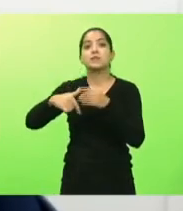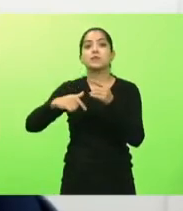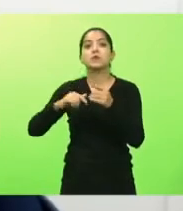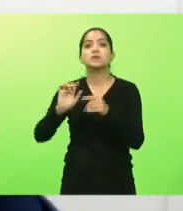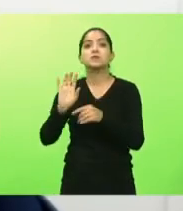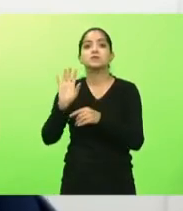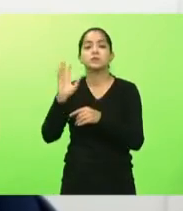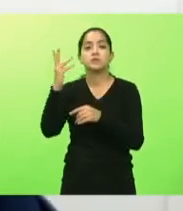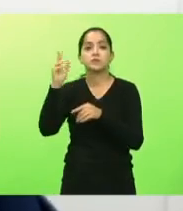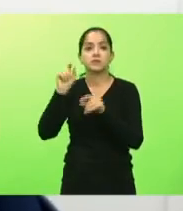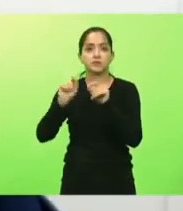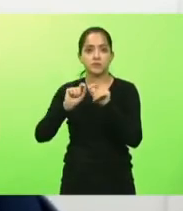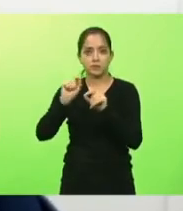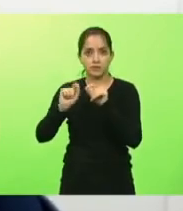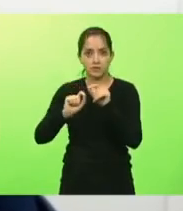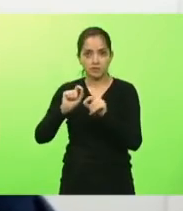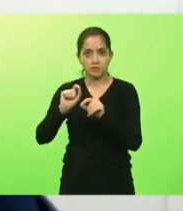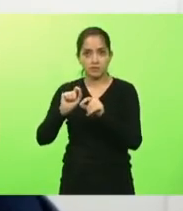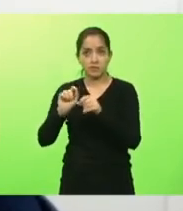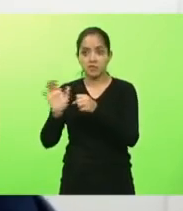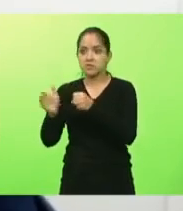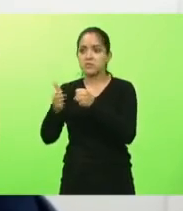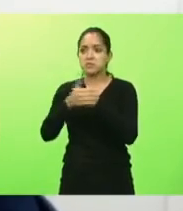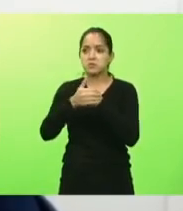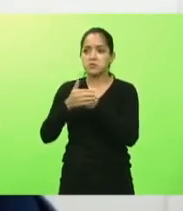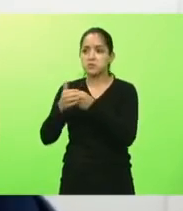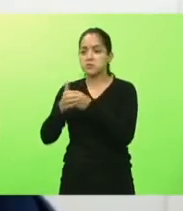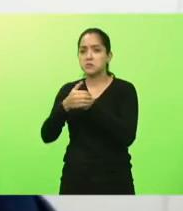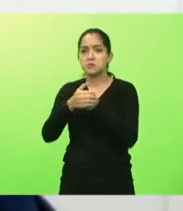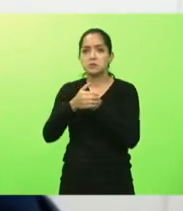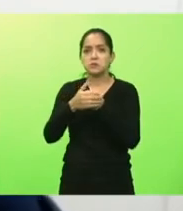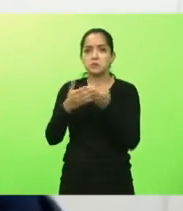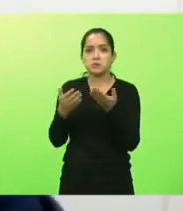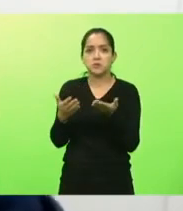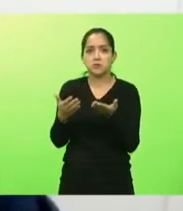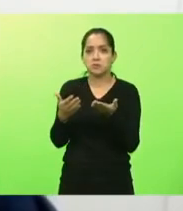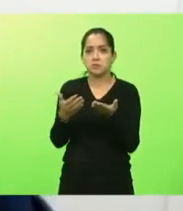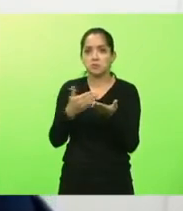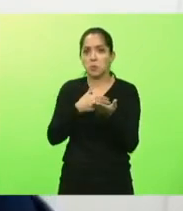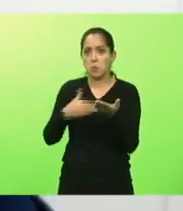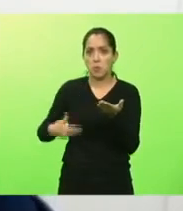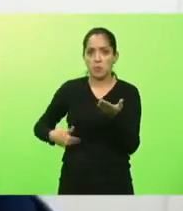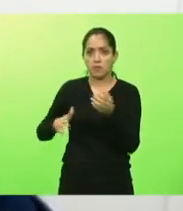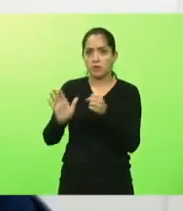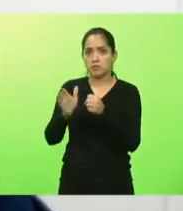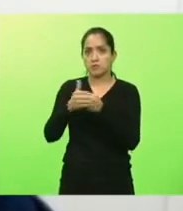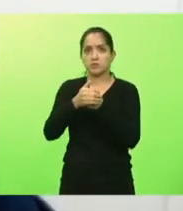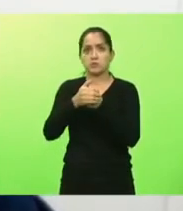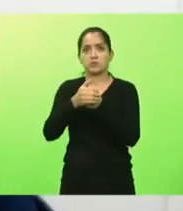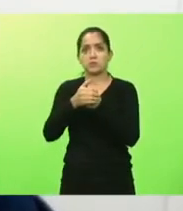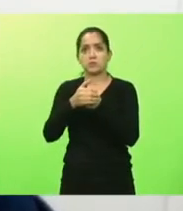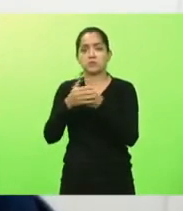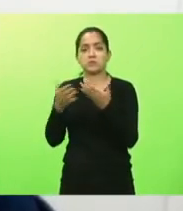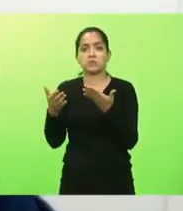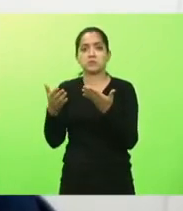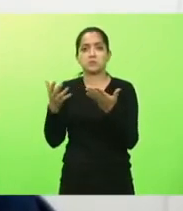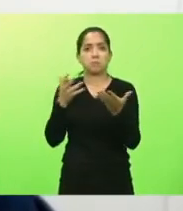governo se escondeu, parece um caminhão tombado, o motorista está ali, não sabe o que